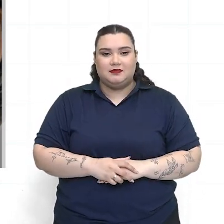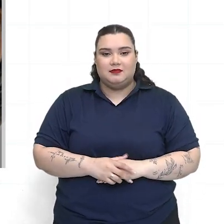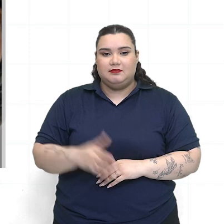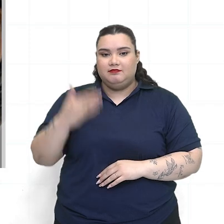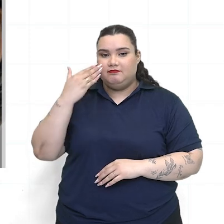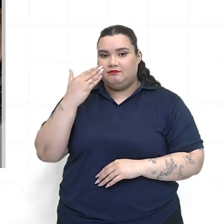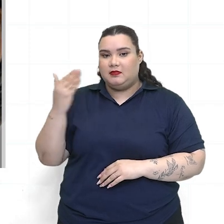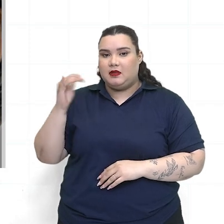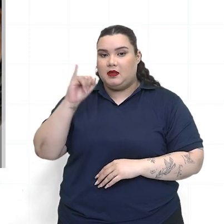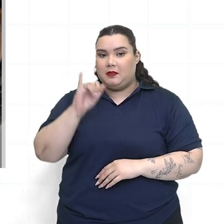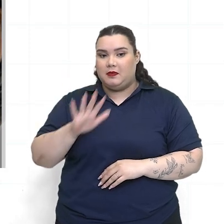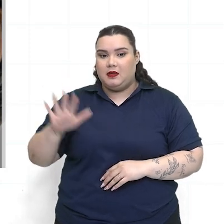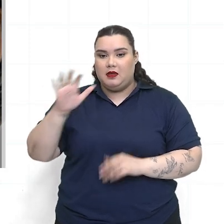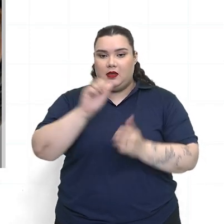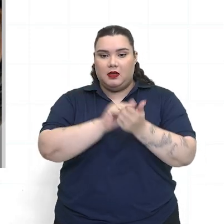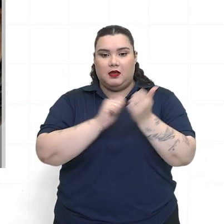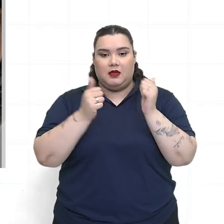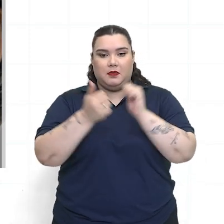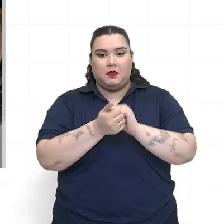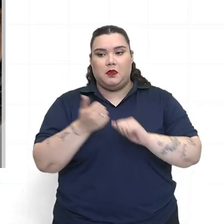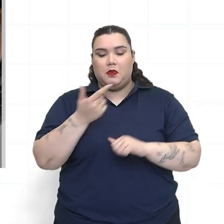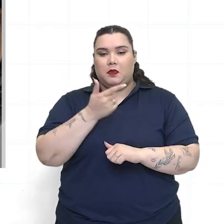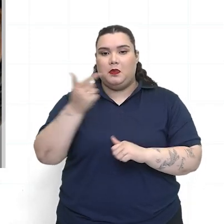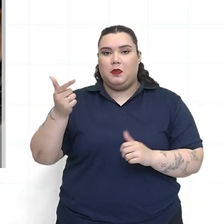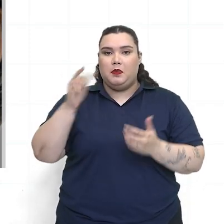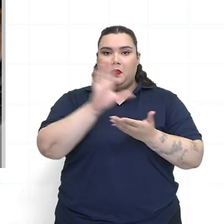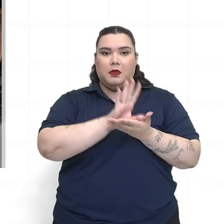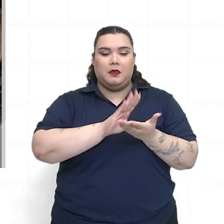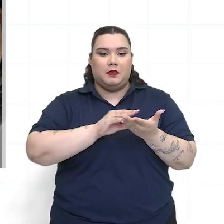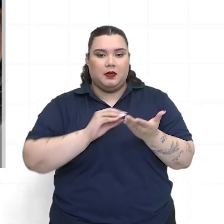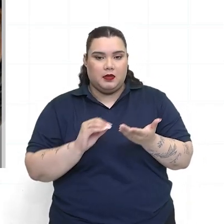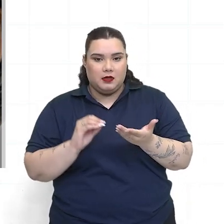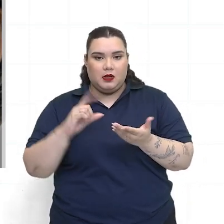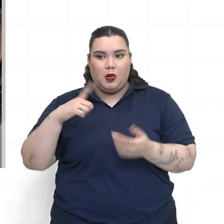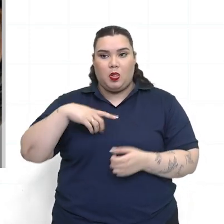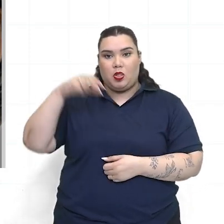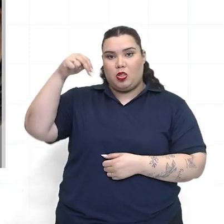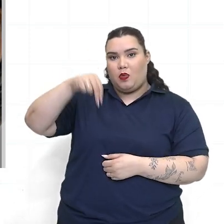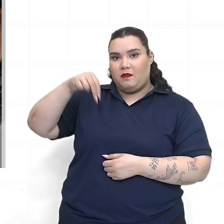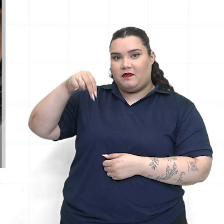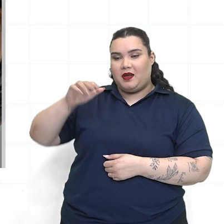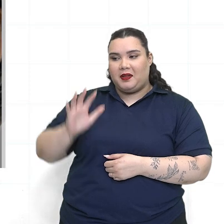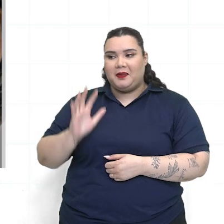essa imagem, né, ela foi adaptada de uma outra que já é bastante conhecida desde uma novela que